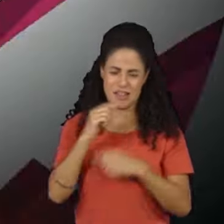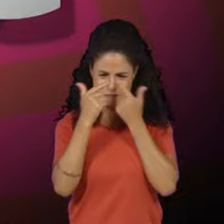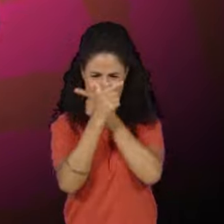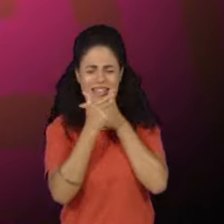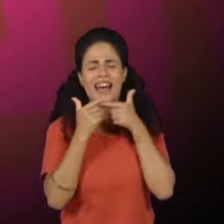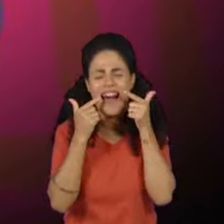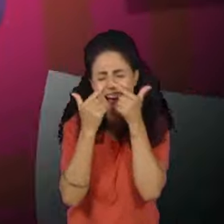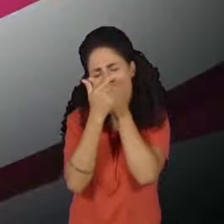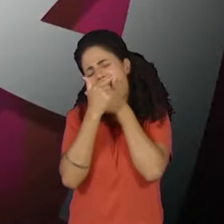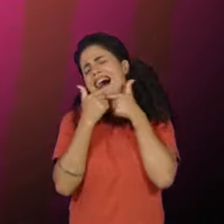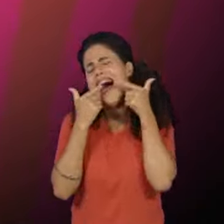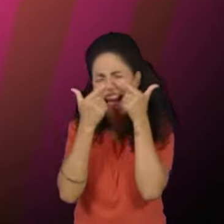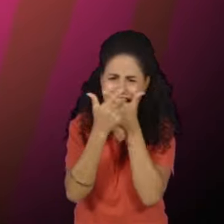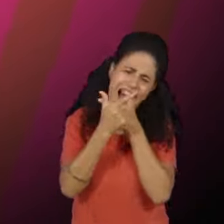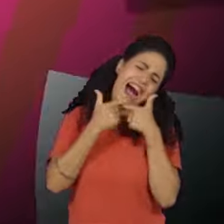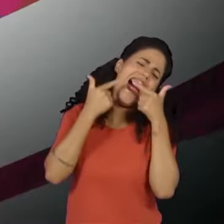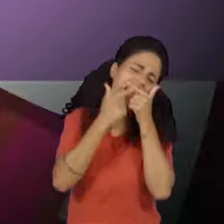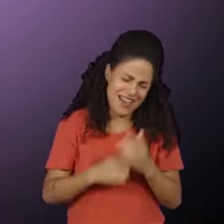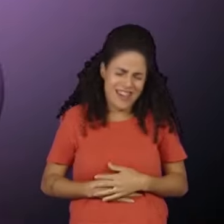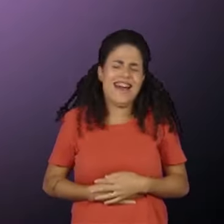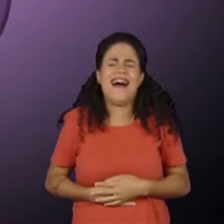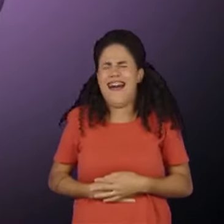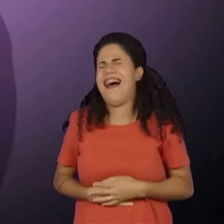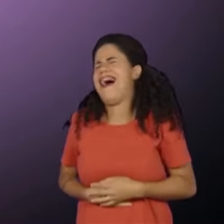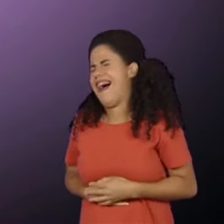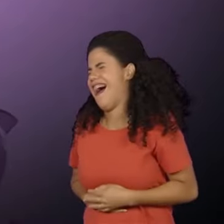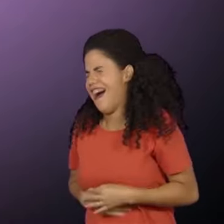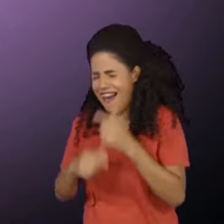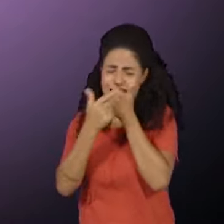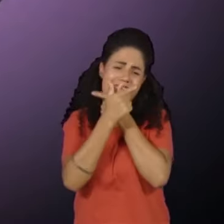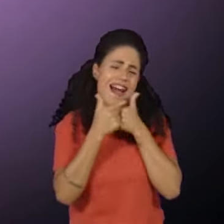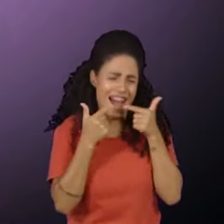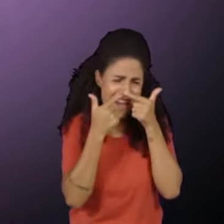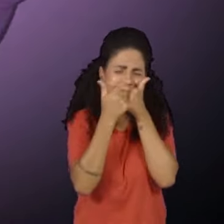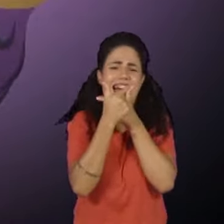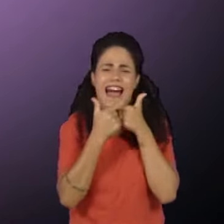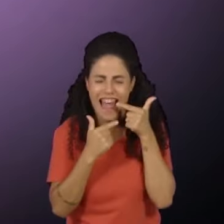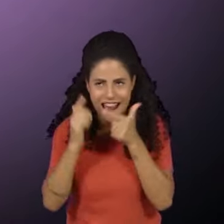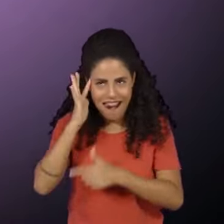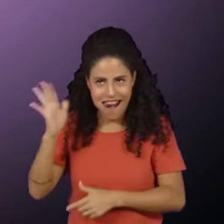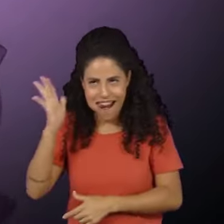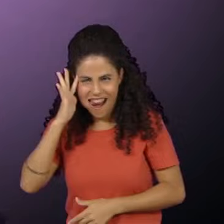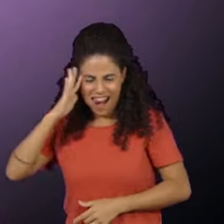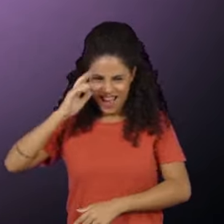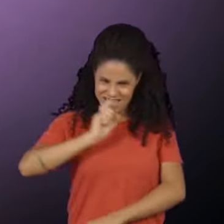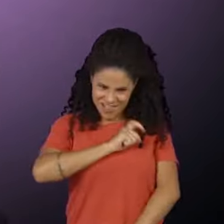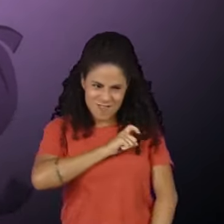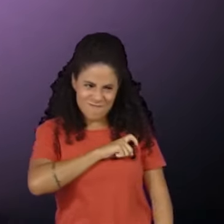terrível gargalhada fatal, se achando tal.